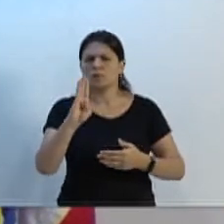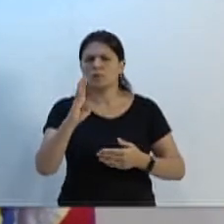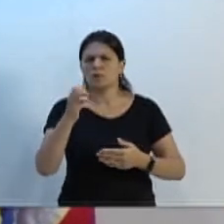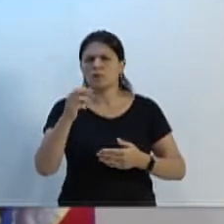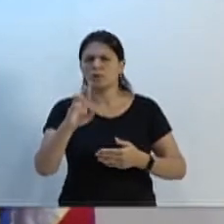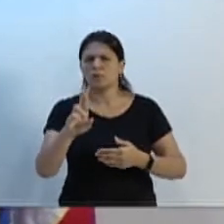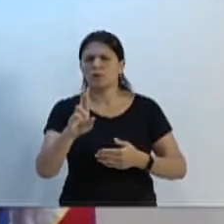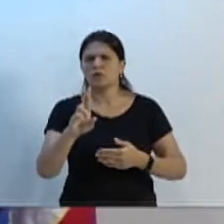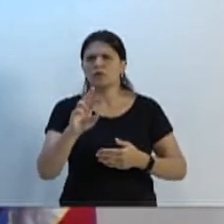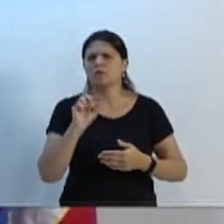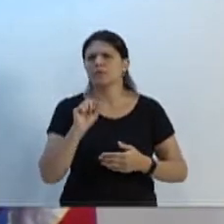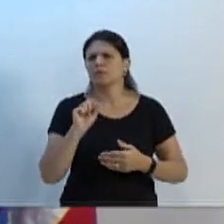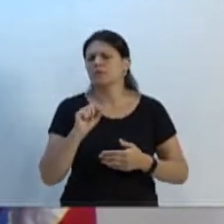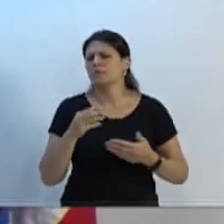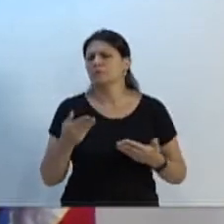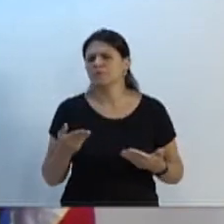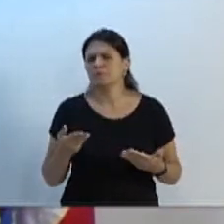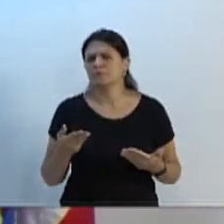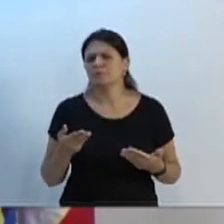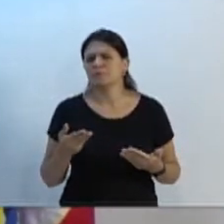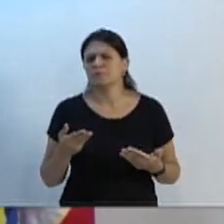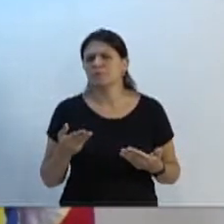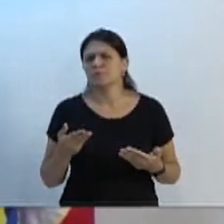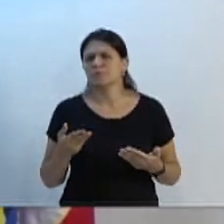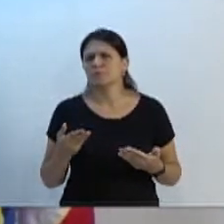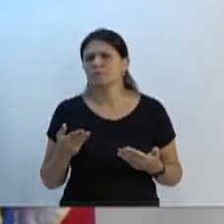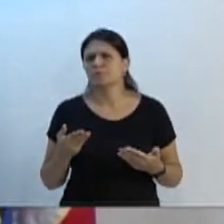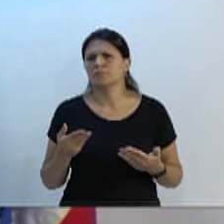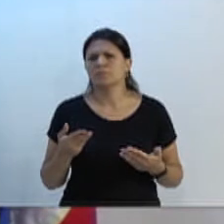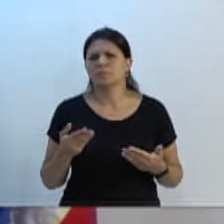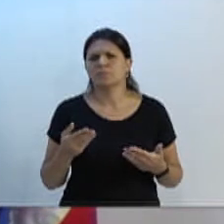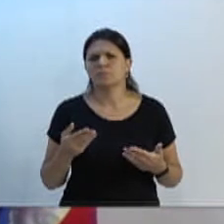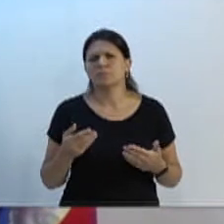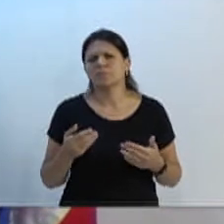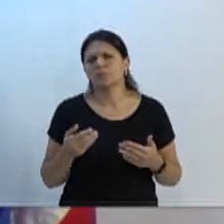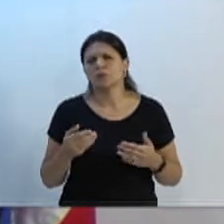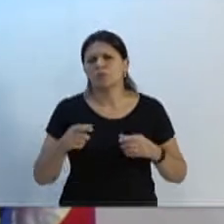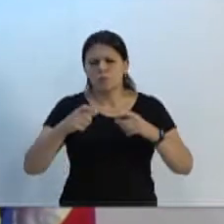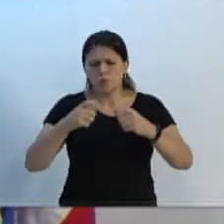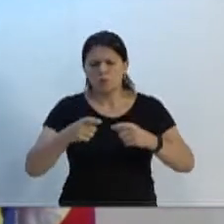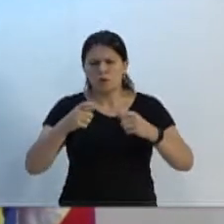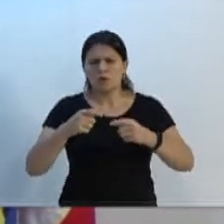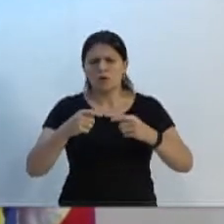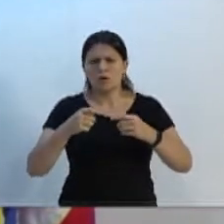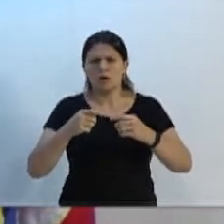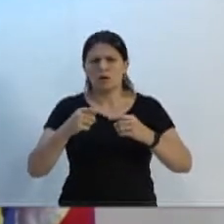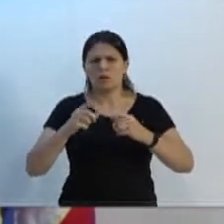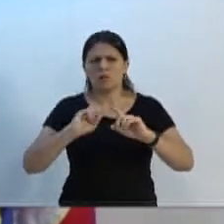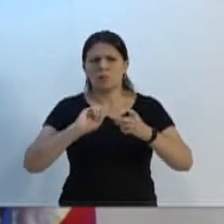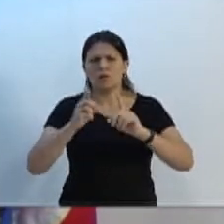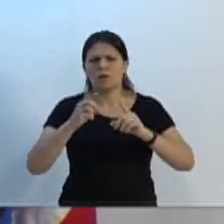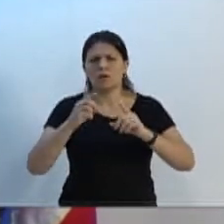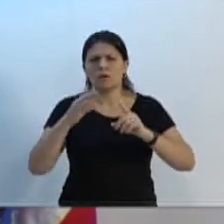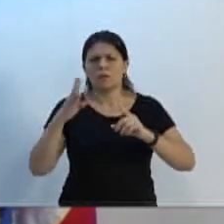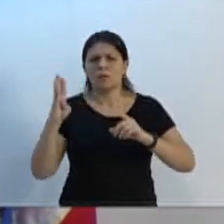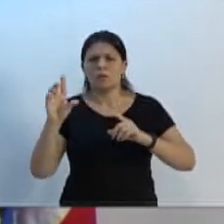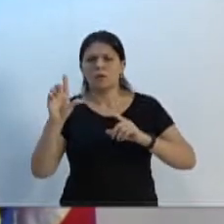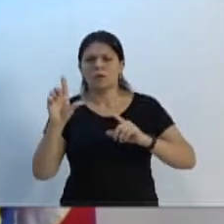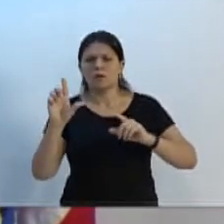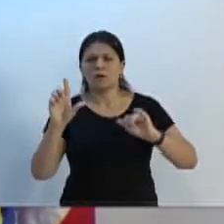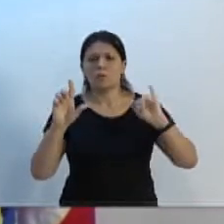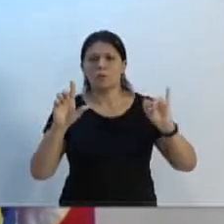chamou muita atenção foi de que no trecho mais atrasado ou seja entre blumenau e indaial